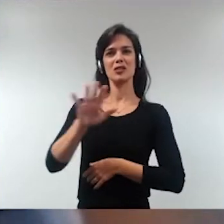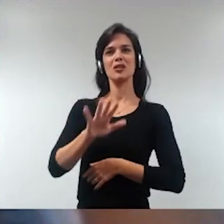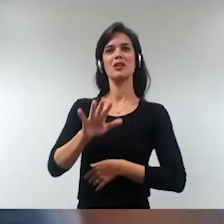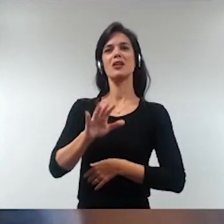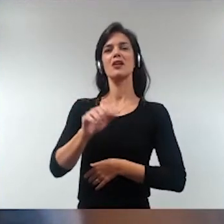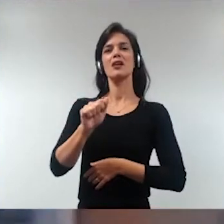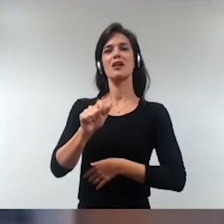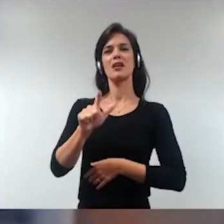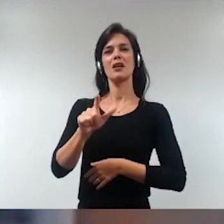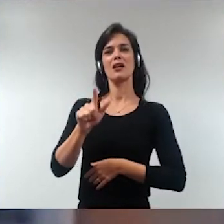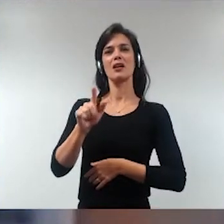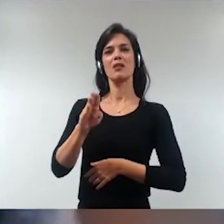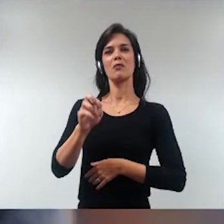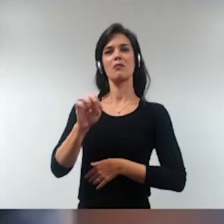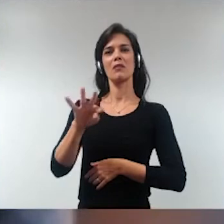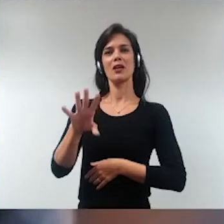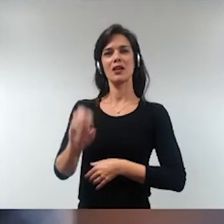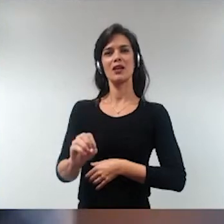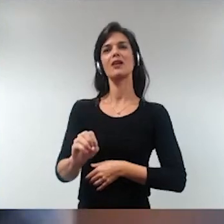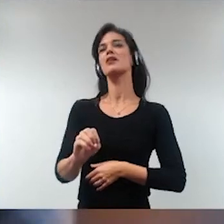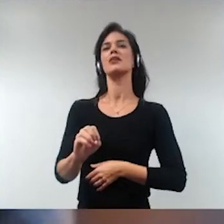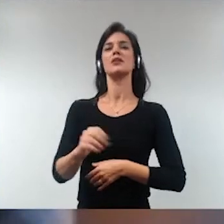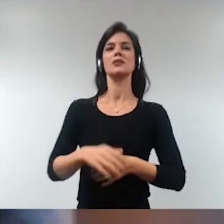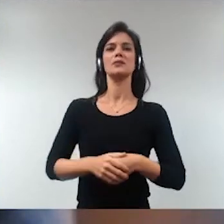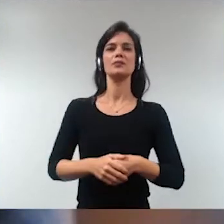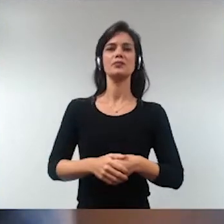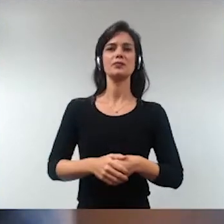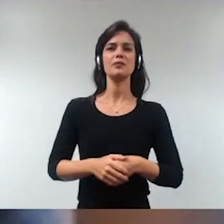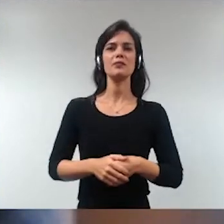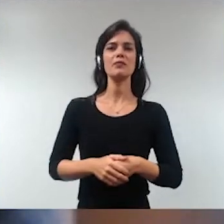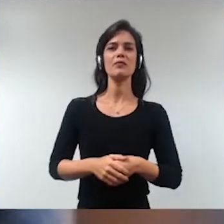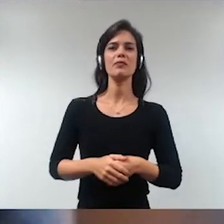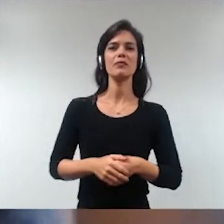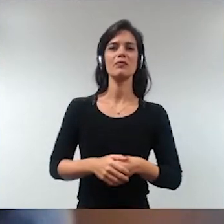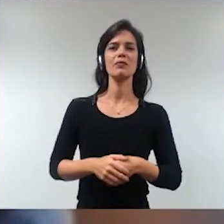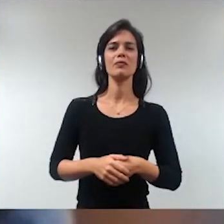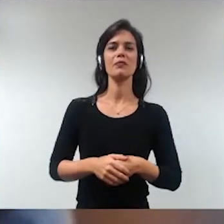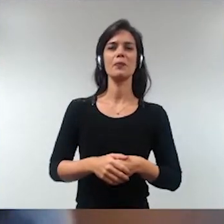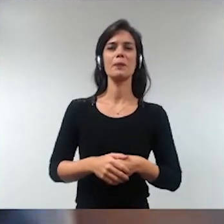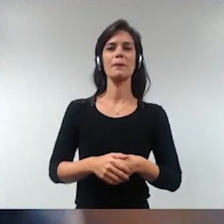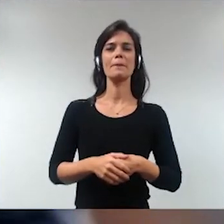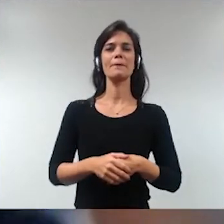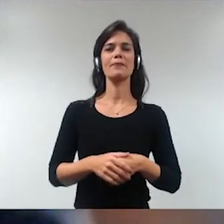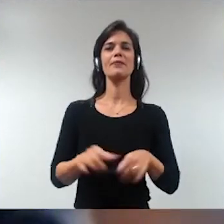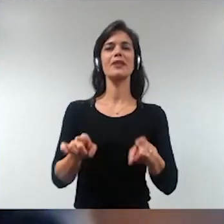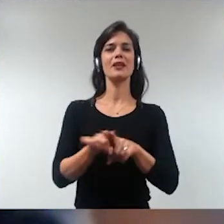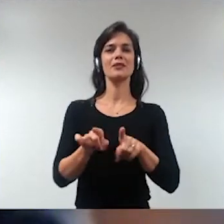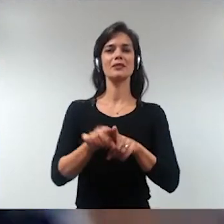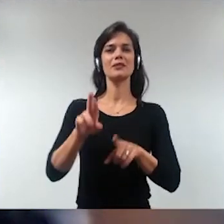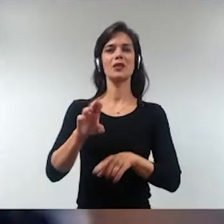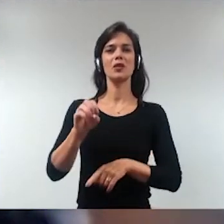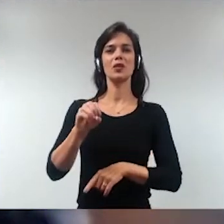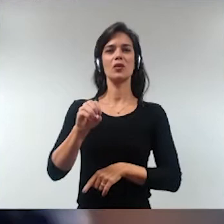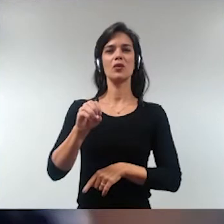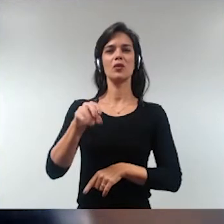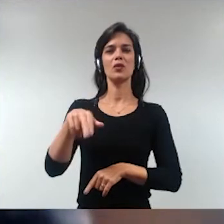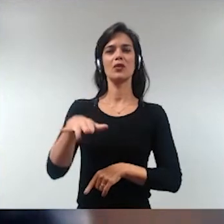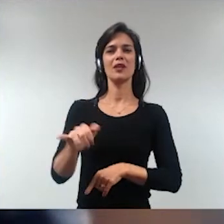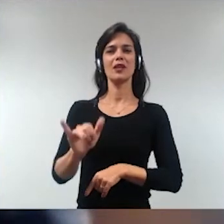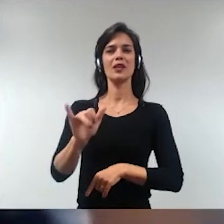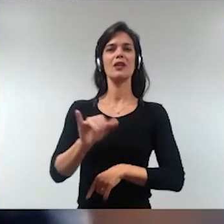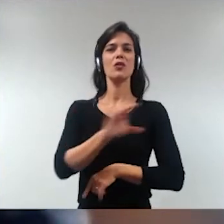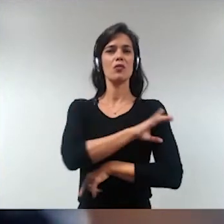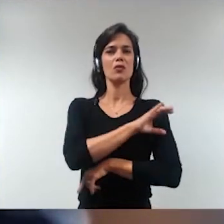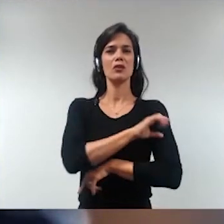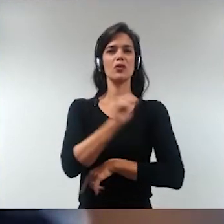Simonetti, do nosso diretor-geral da Escola Superior da Advocacia Nacional e coordenador executivo do evento, Rony Duarte,